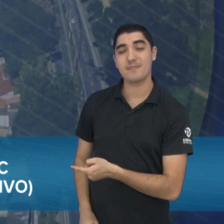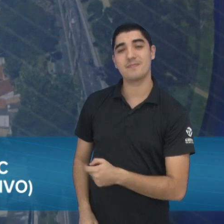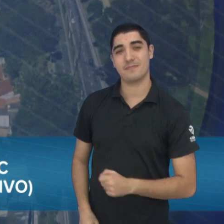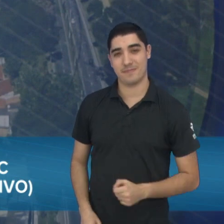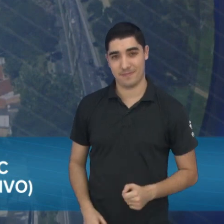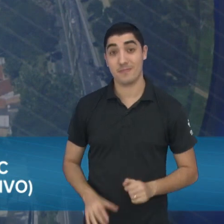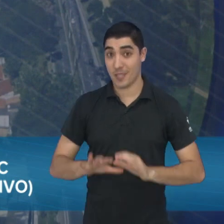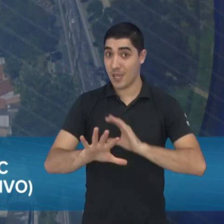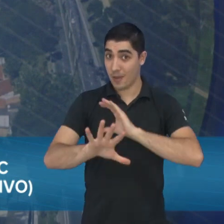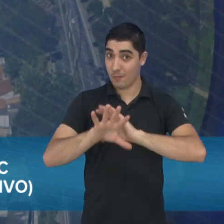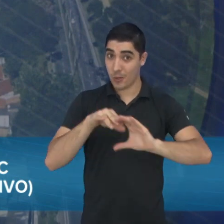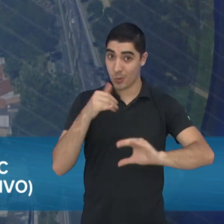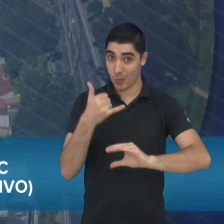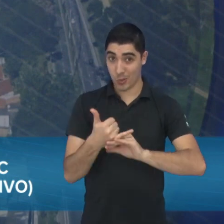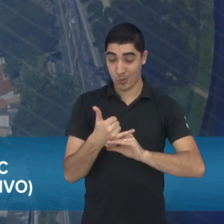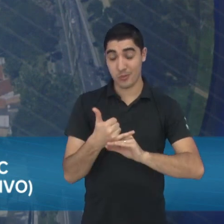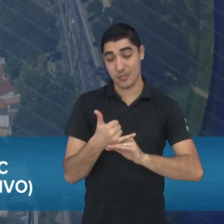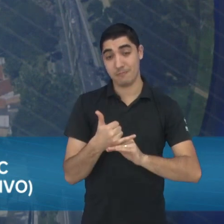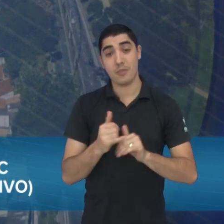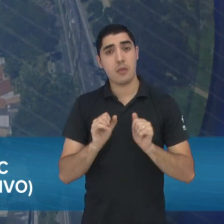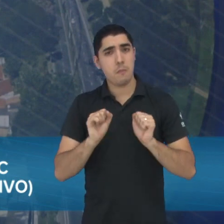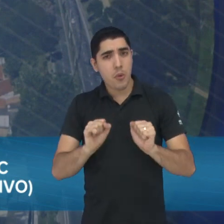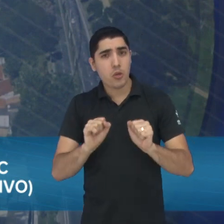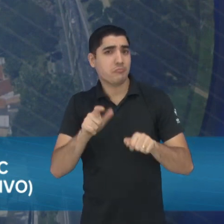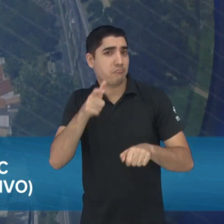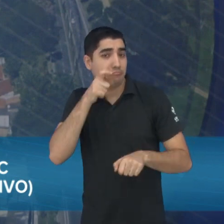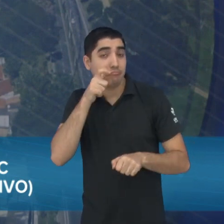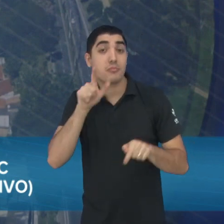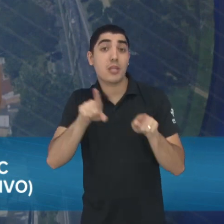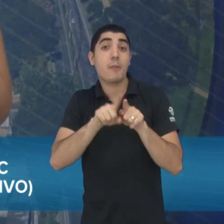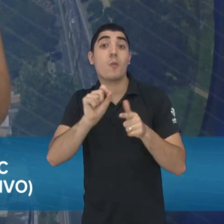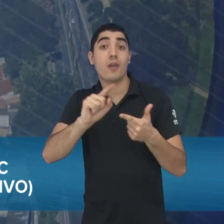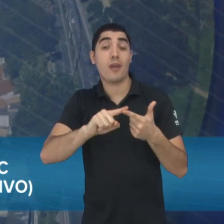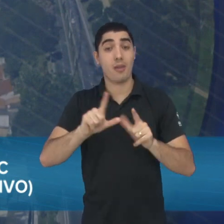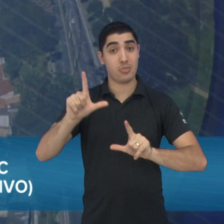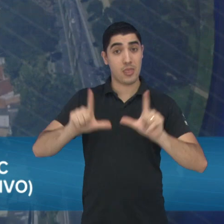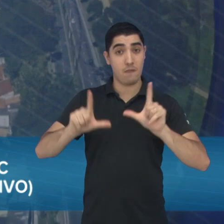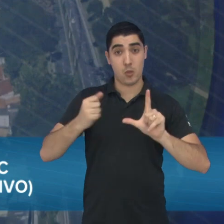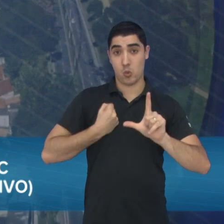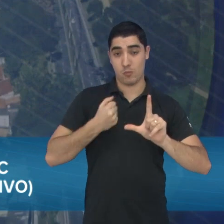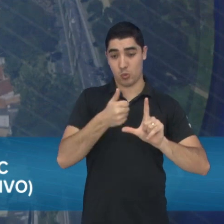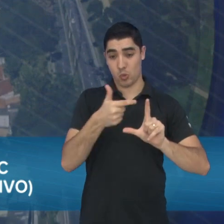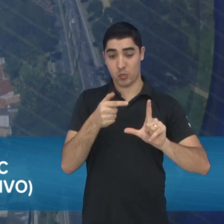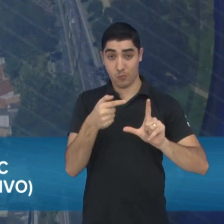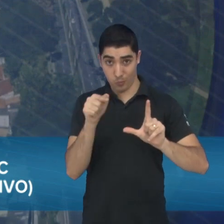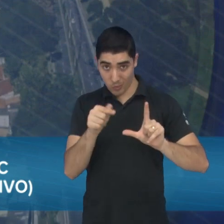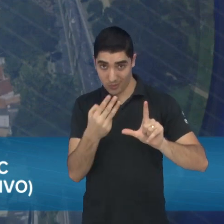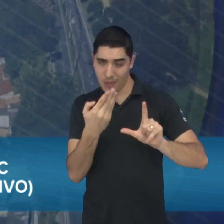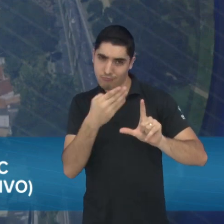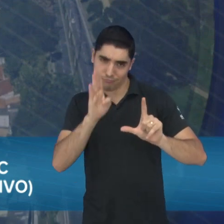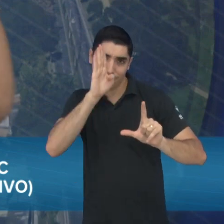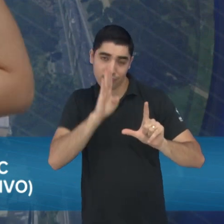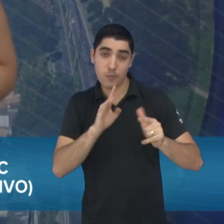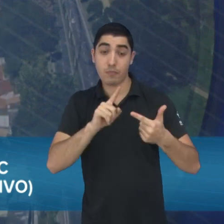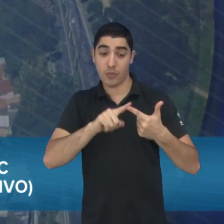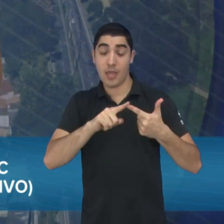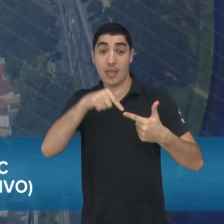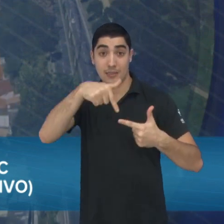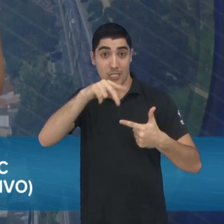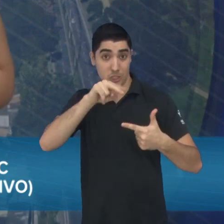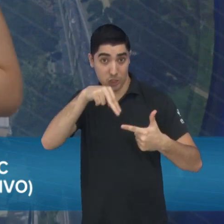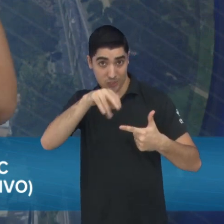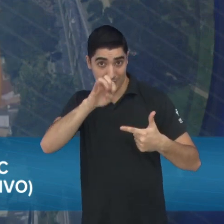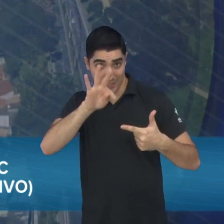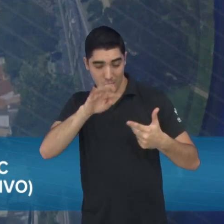youtube.com/@TV Câmara SJC. Vocês podem nos assistir também pelos canais 12.3, que é o canal aberto, o 7 da NET e o 9